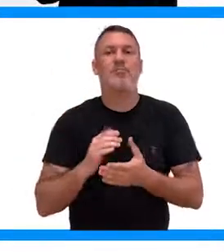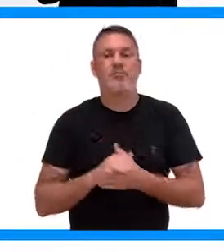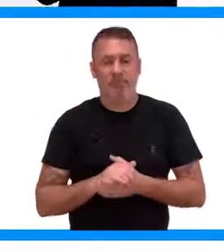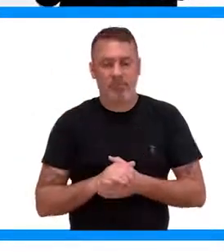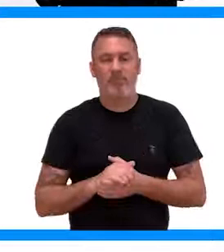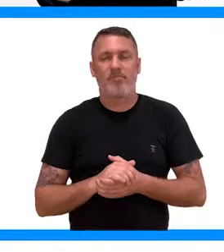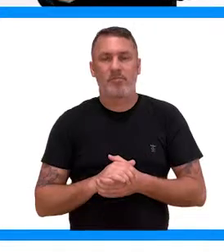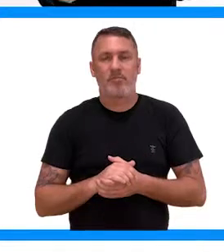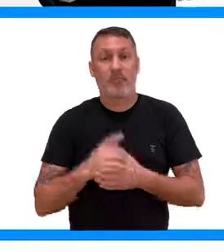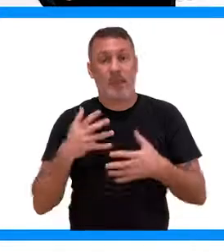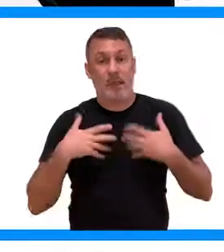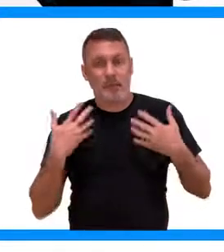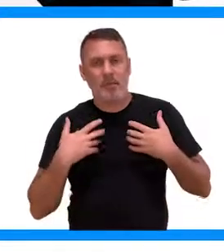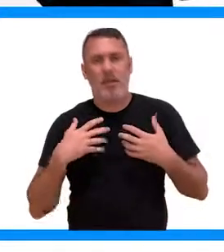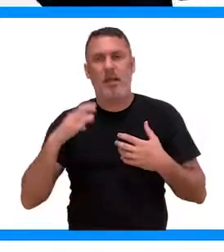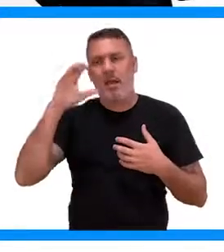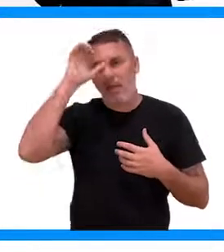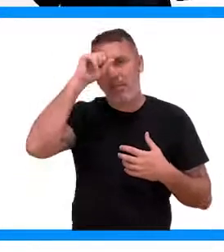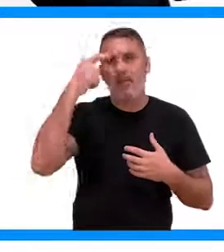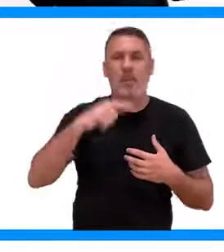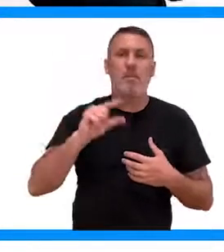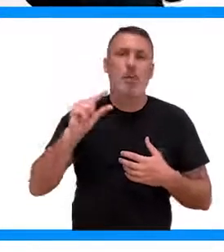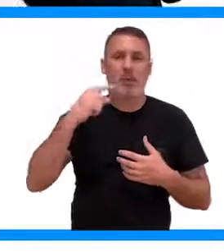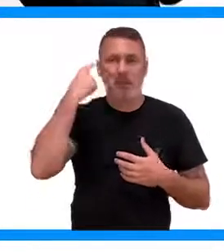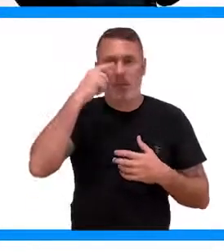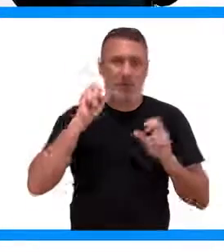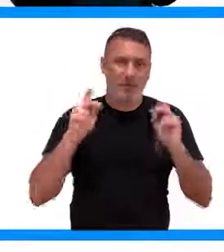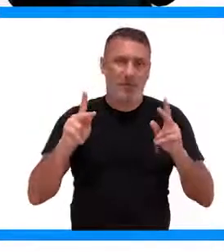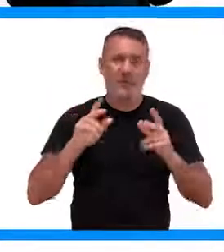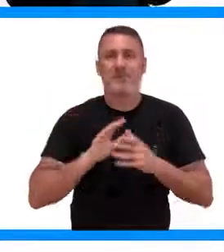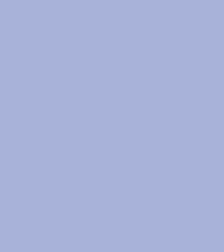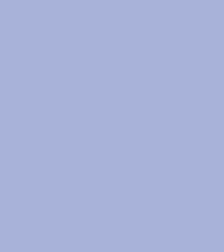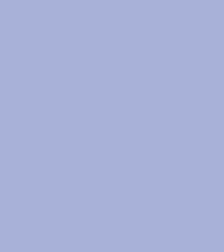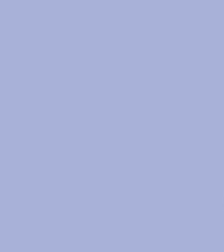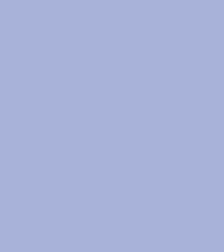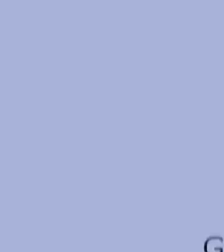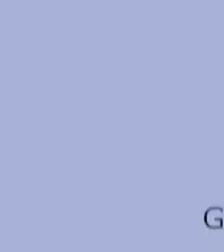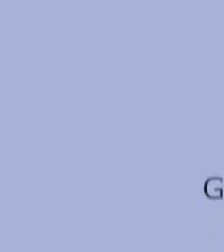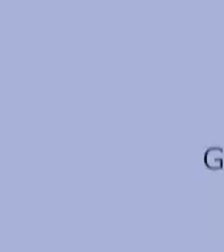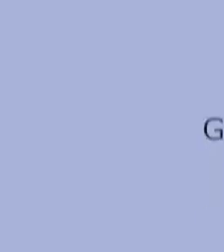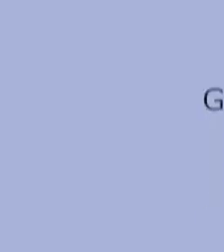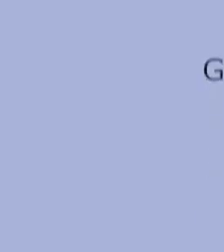hasta la próxima clase. Muy animados para aprender un poquito más el español. Bien?